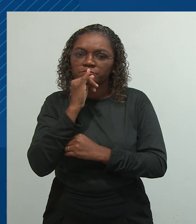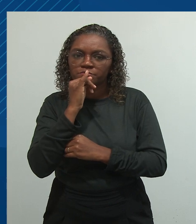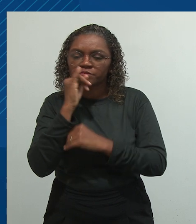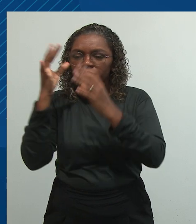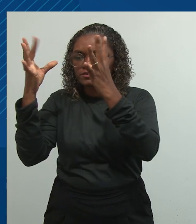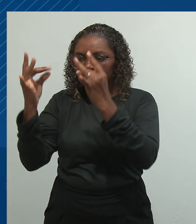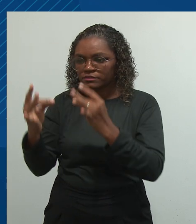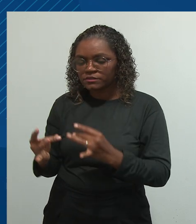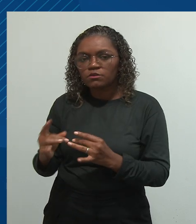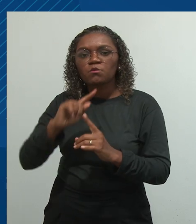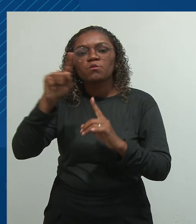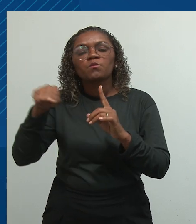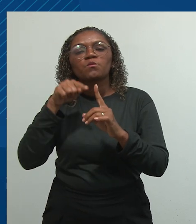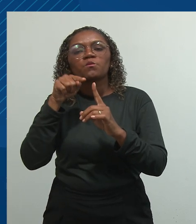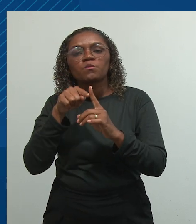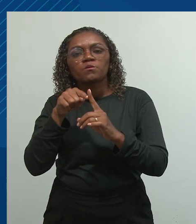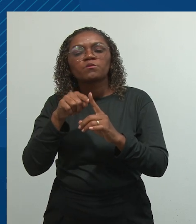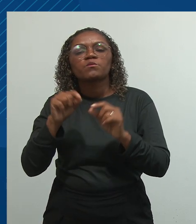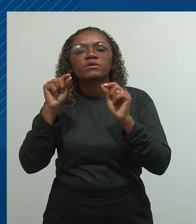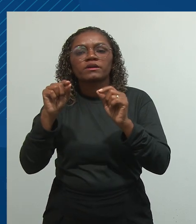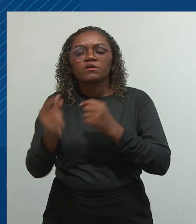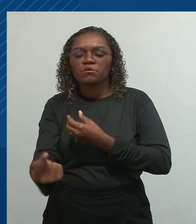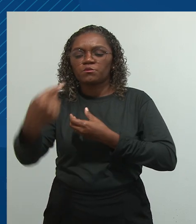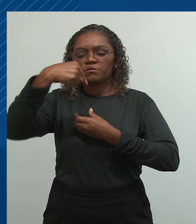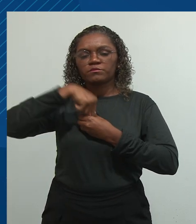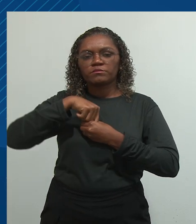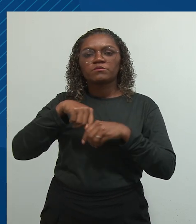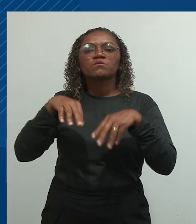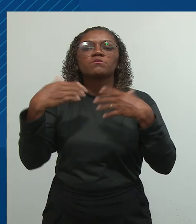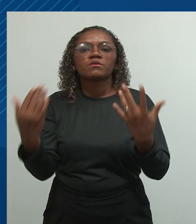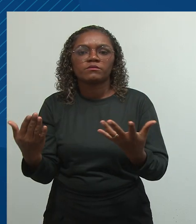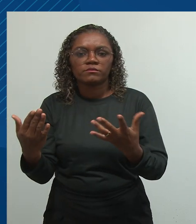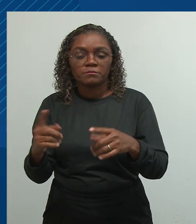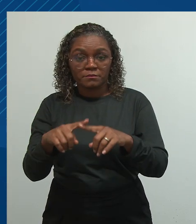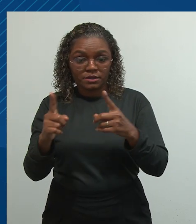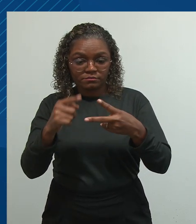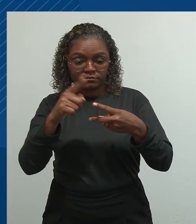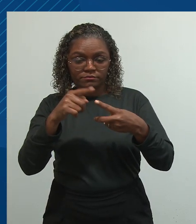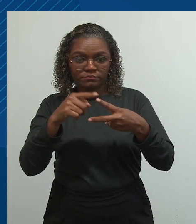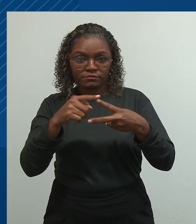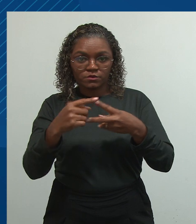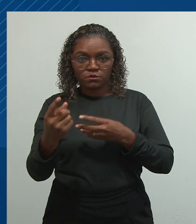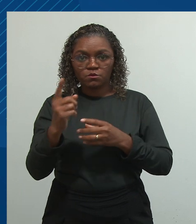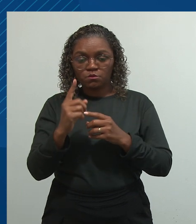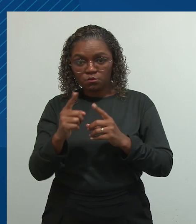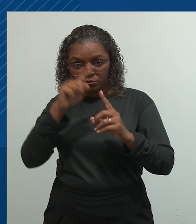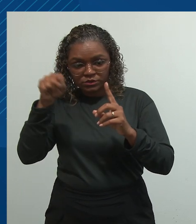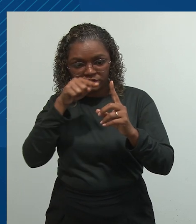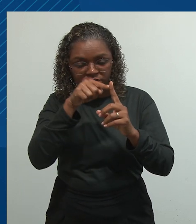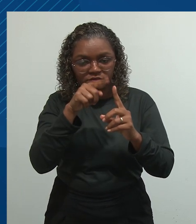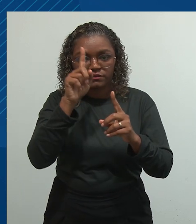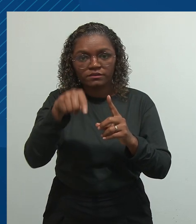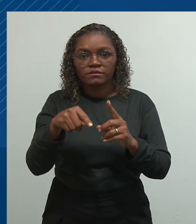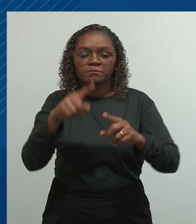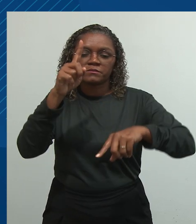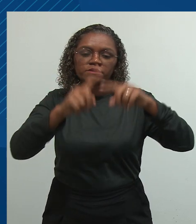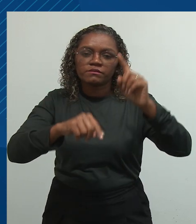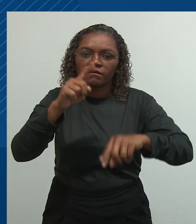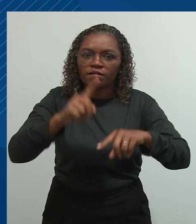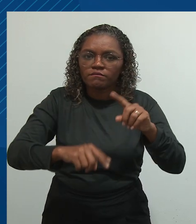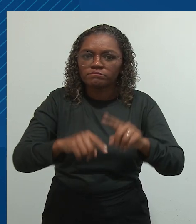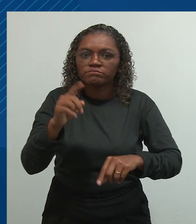descrição objetiva e subjetiva, né? A objetiva seria essa descrição de objetos,